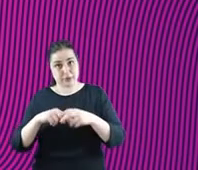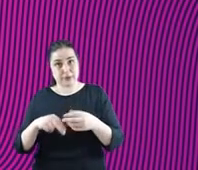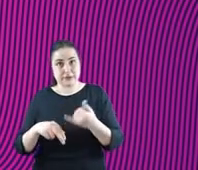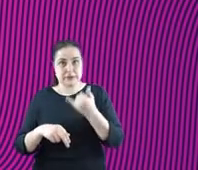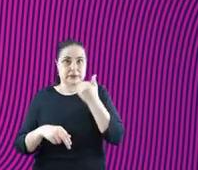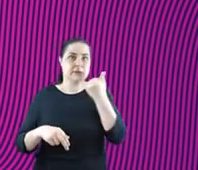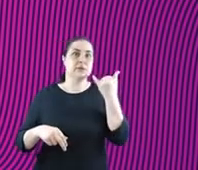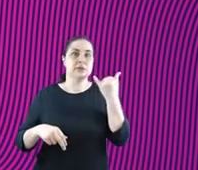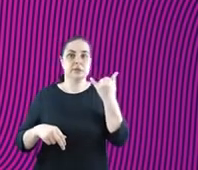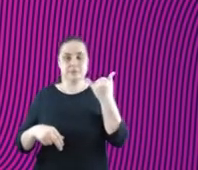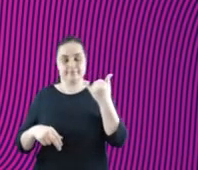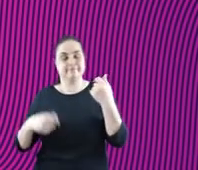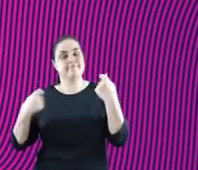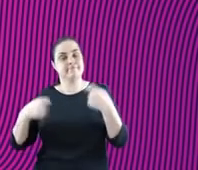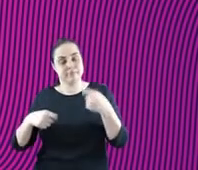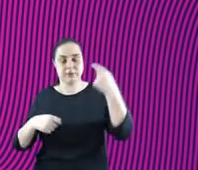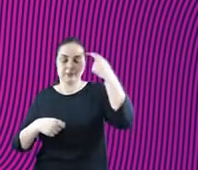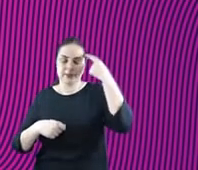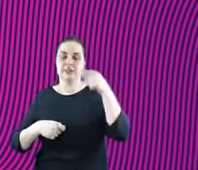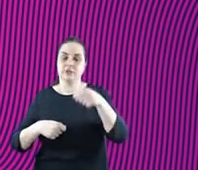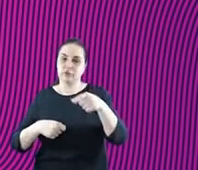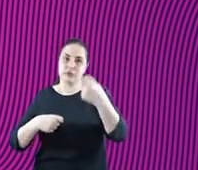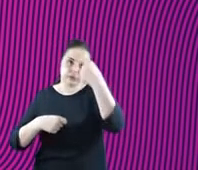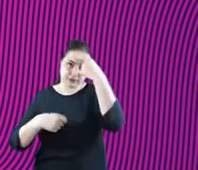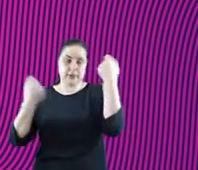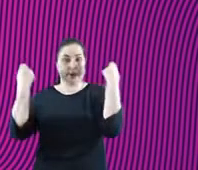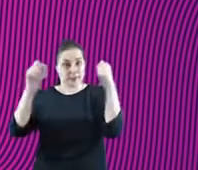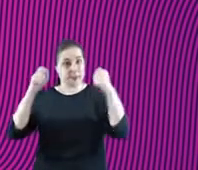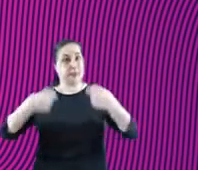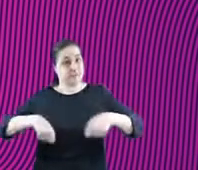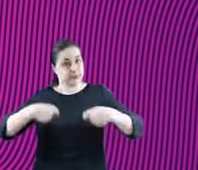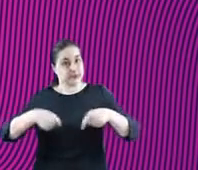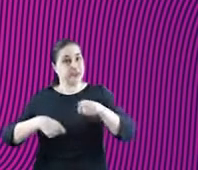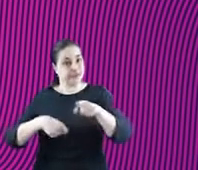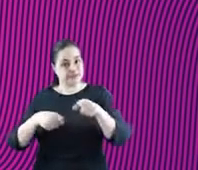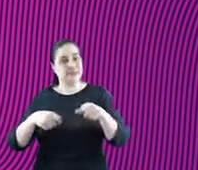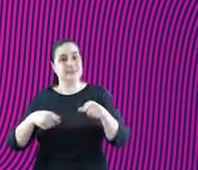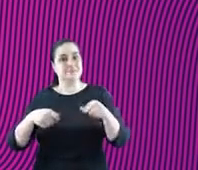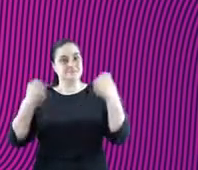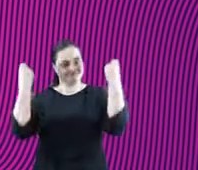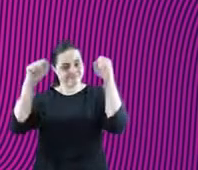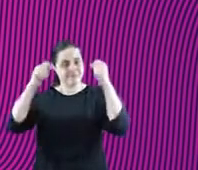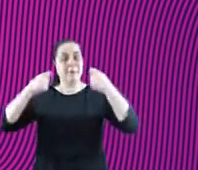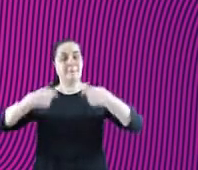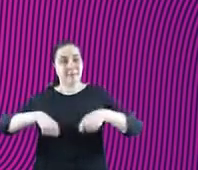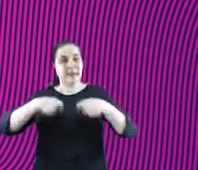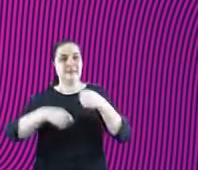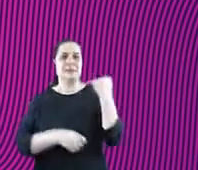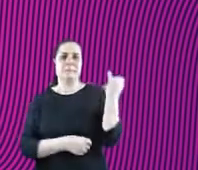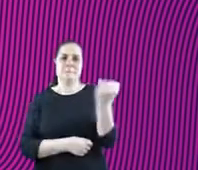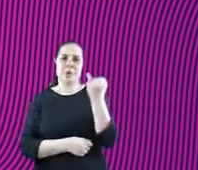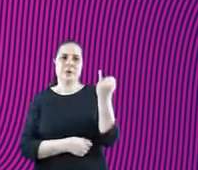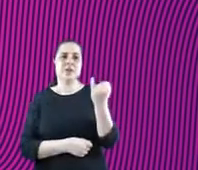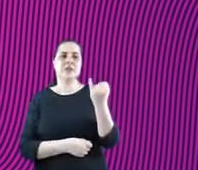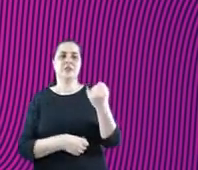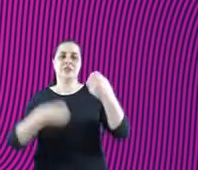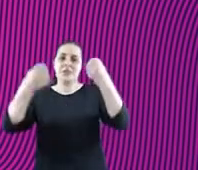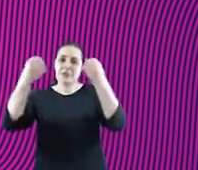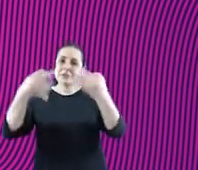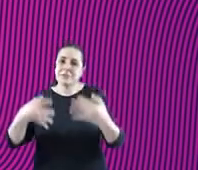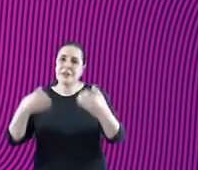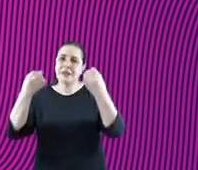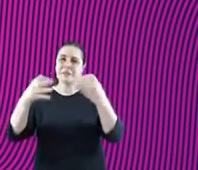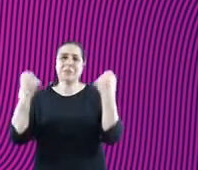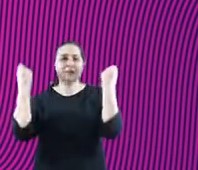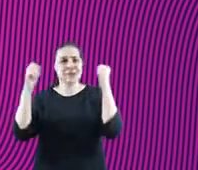que falar para essa paciente, olha, você tem que fazer. Você tem que explicar por que tem que fazer. Olha,